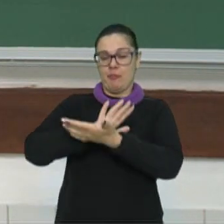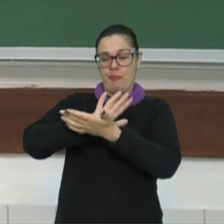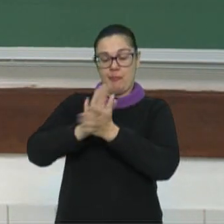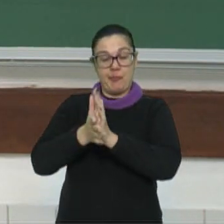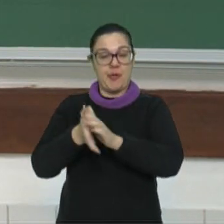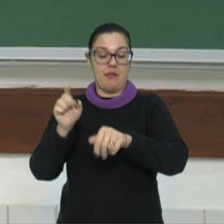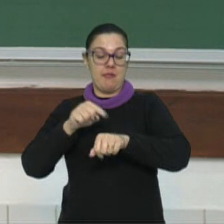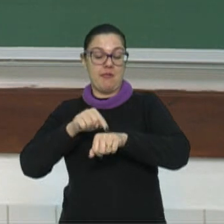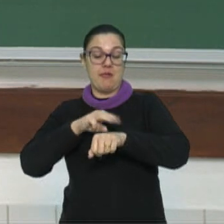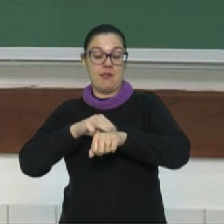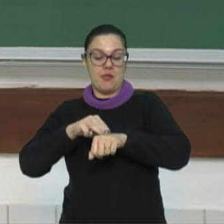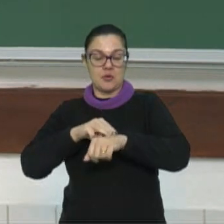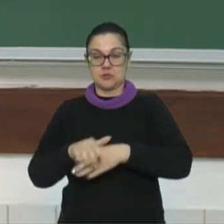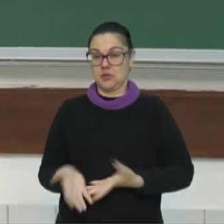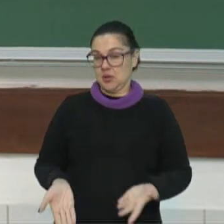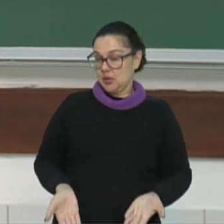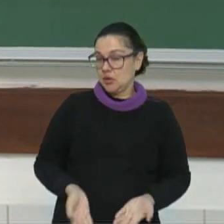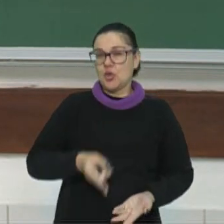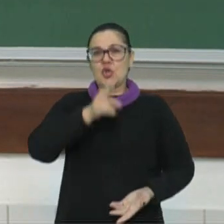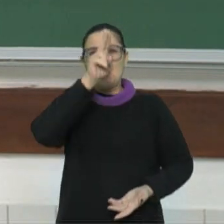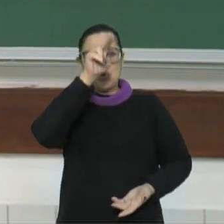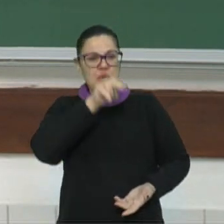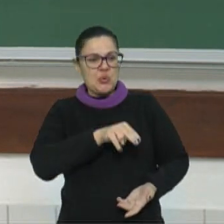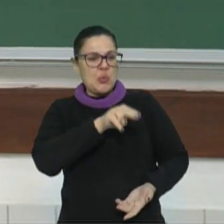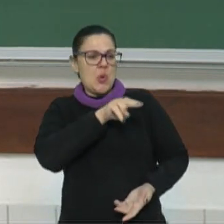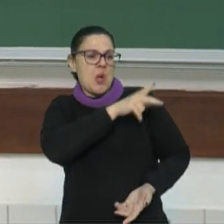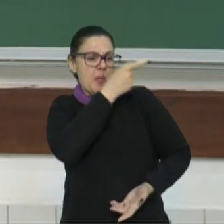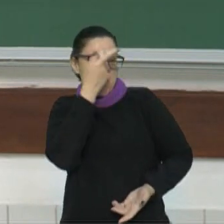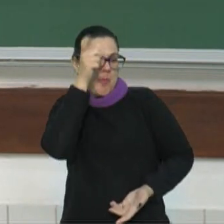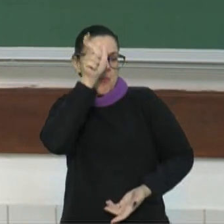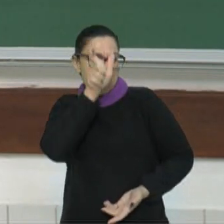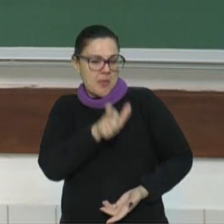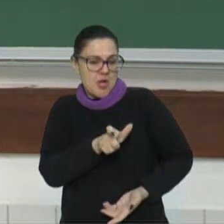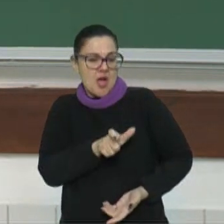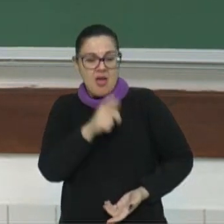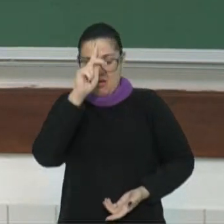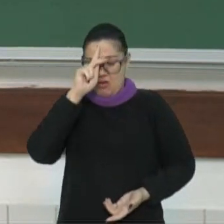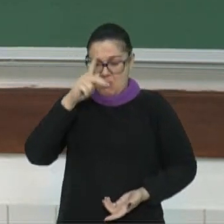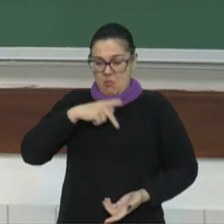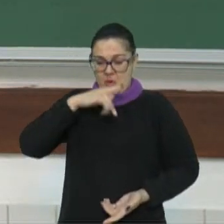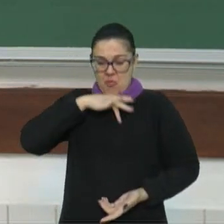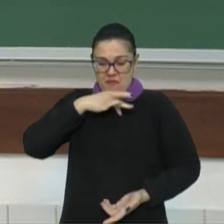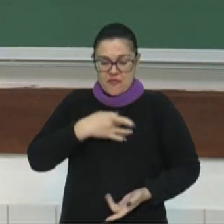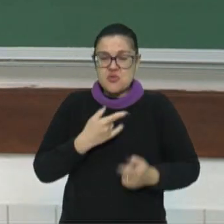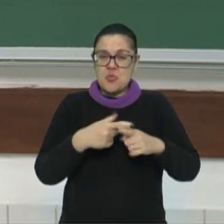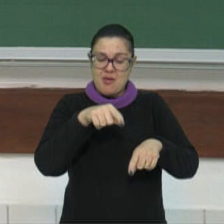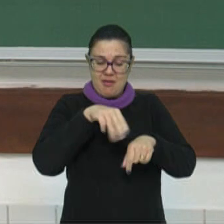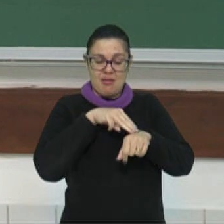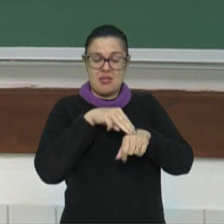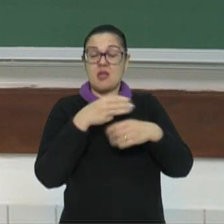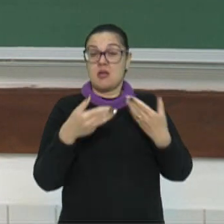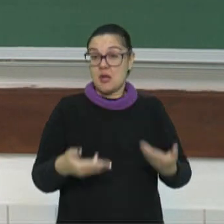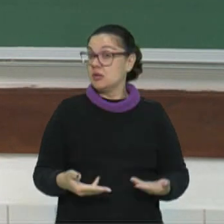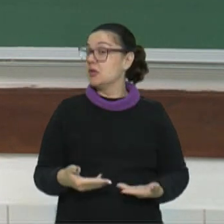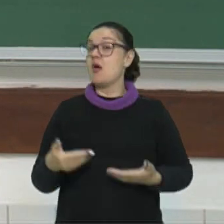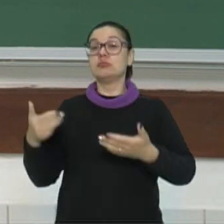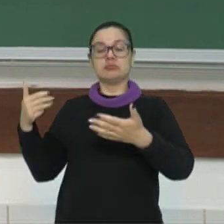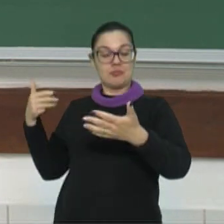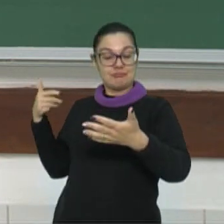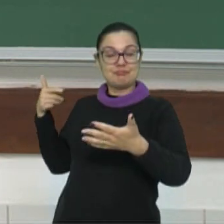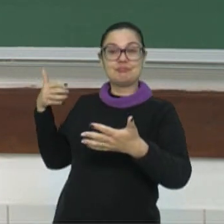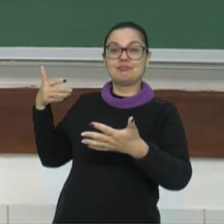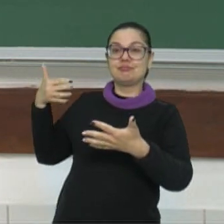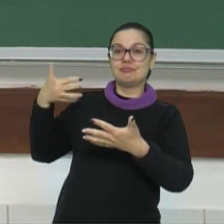racismo. Não é e nem jamais será uma questão de vitimismo, né? Porque nós temos toda uma história